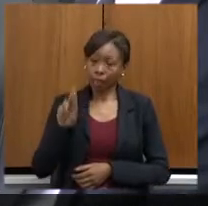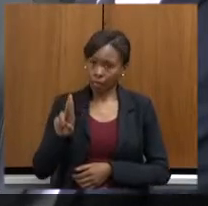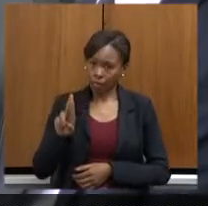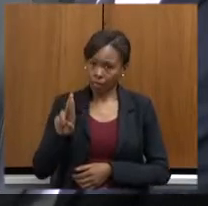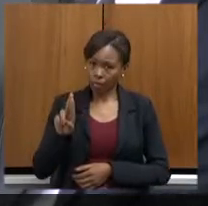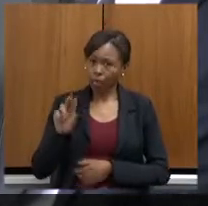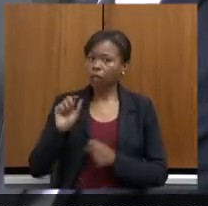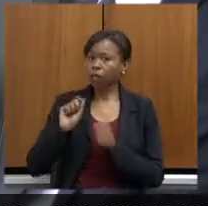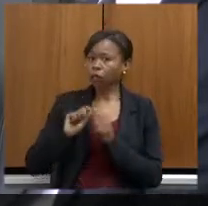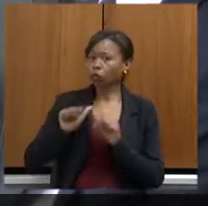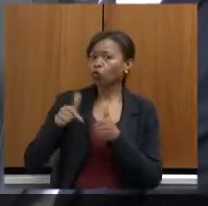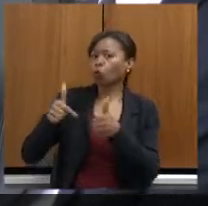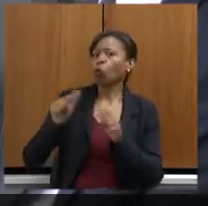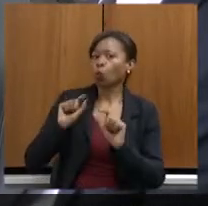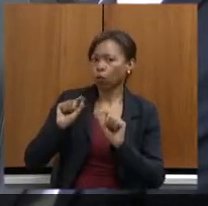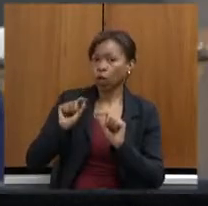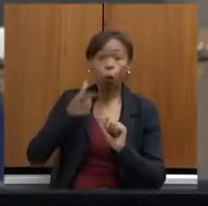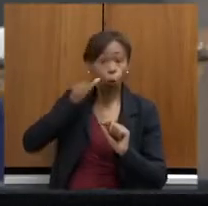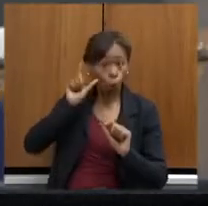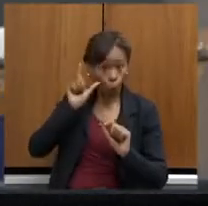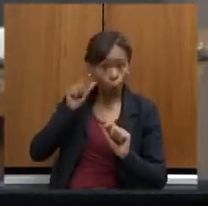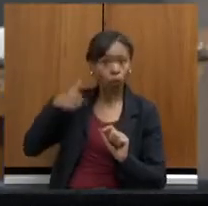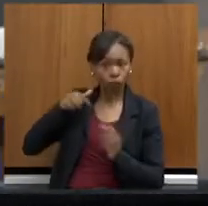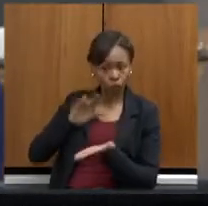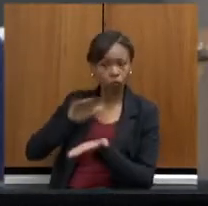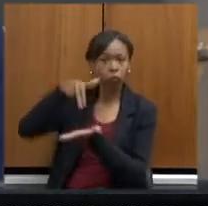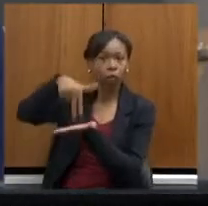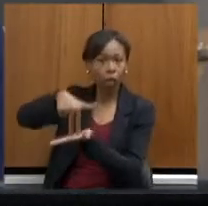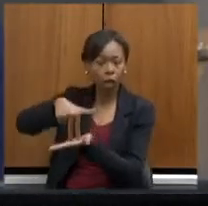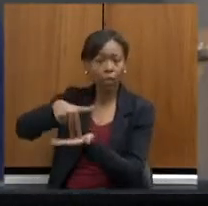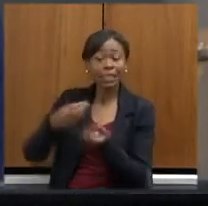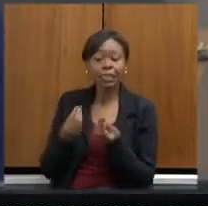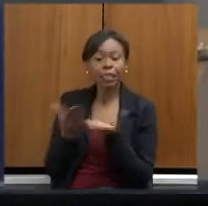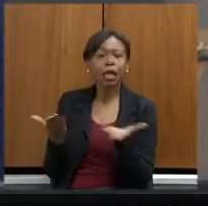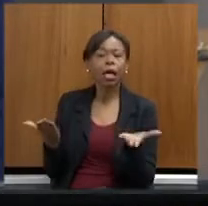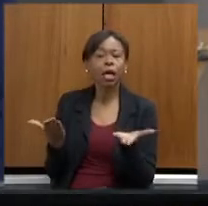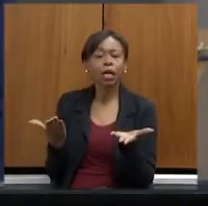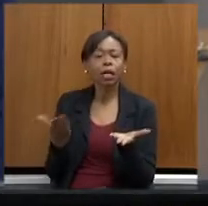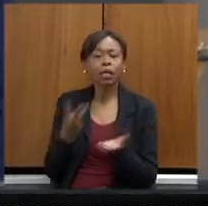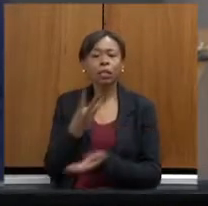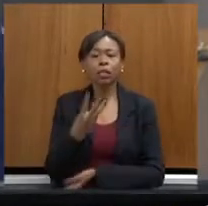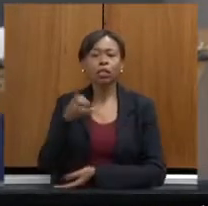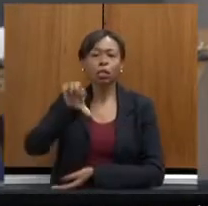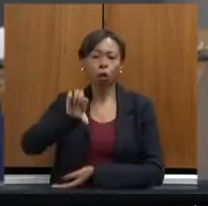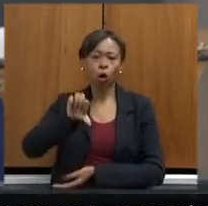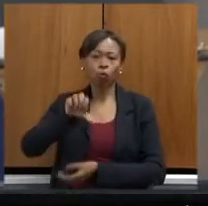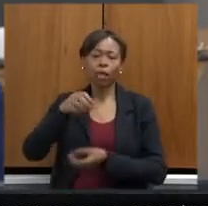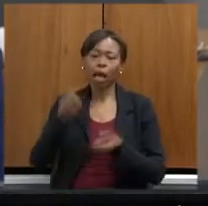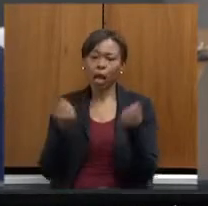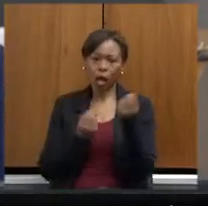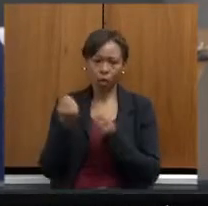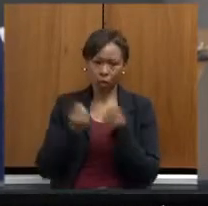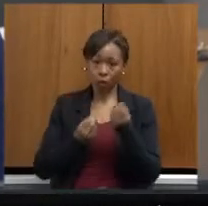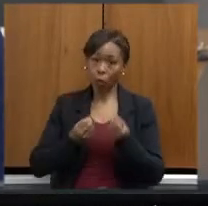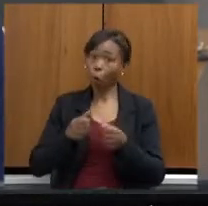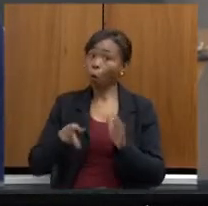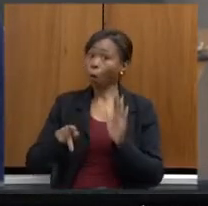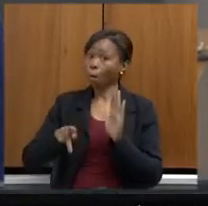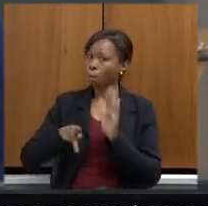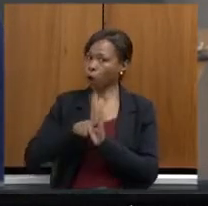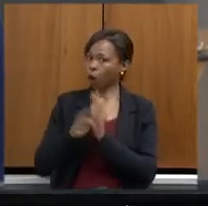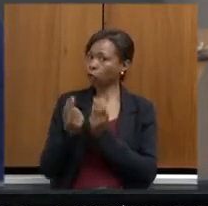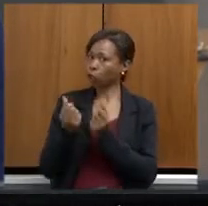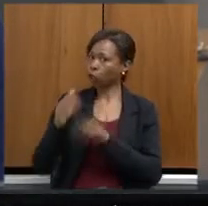sempre tive ontem né matéria lá na entrega de 39 veículos que foram adquiridos inclusive com recurso próprio derma ter